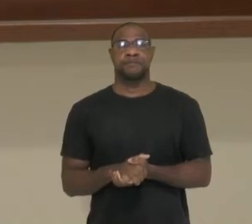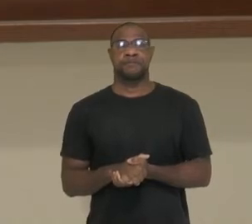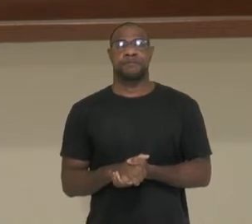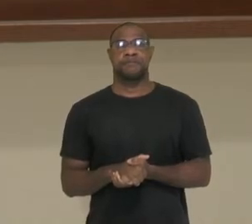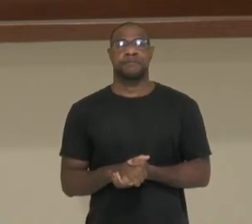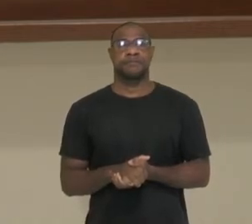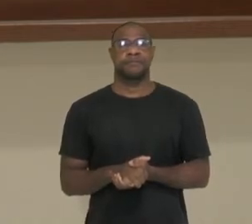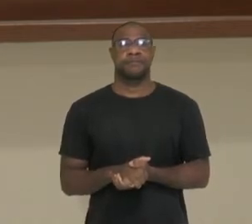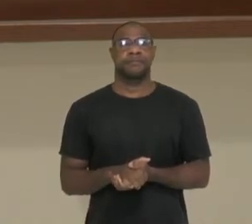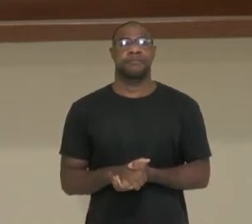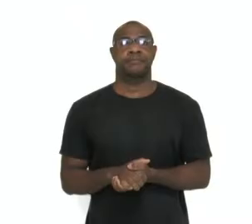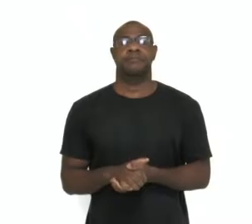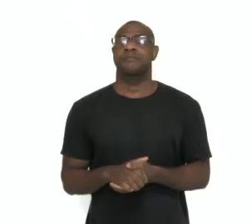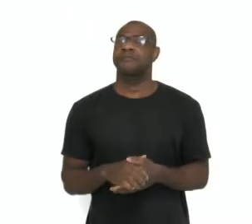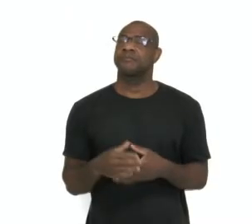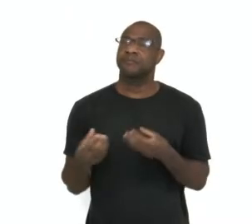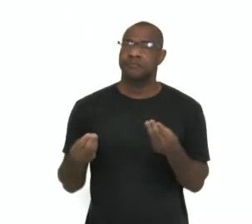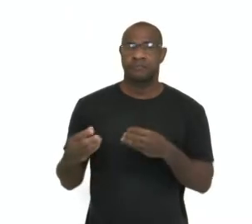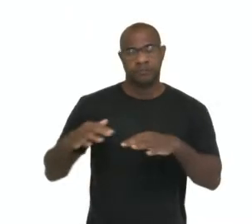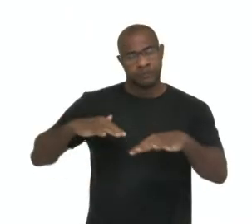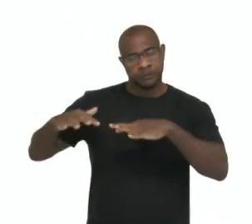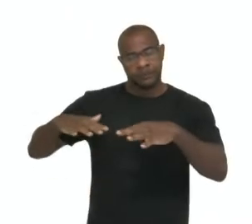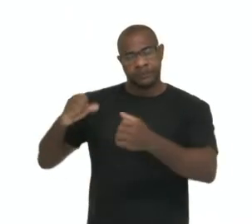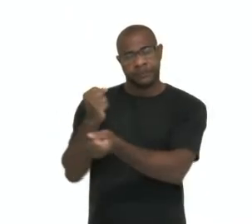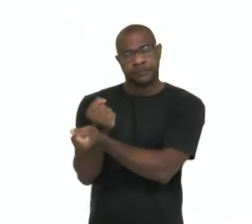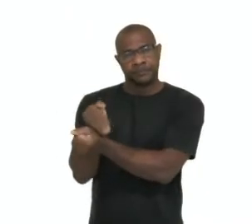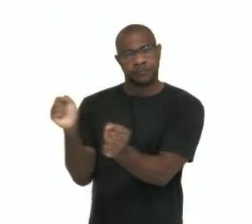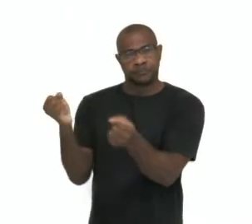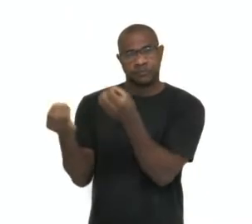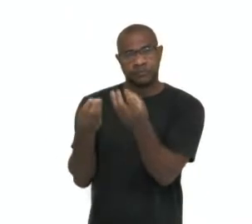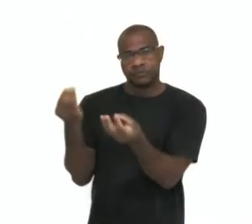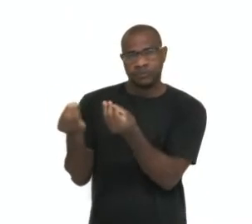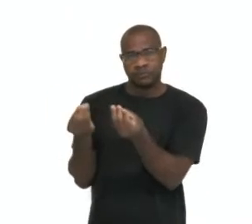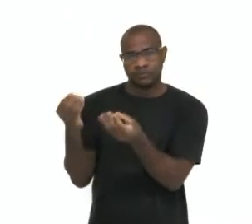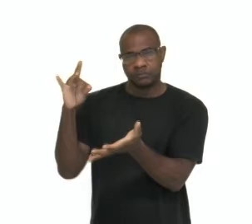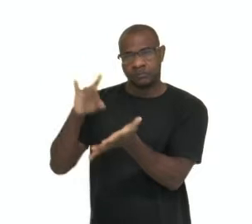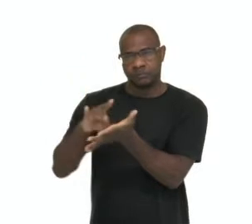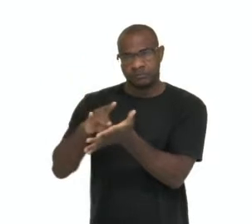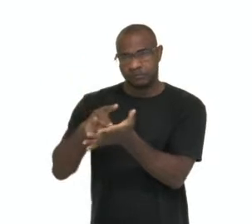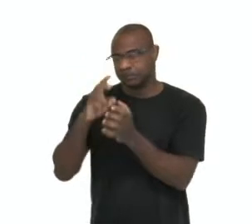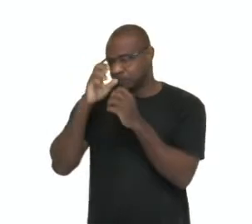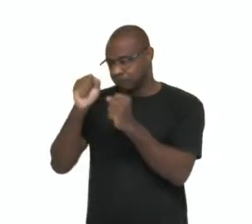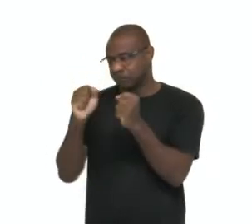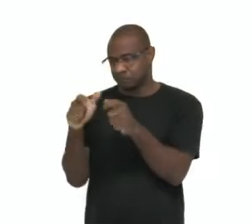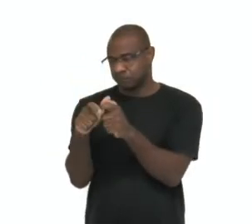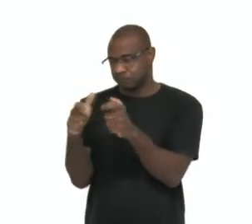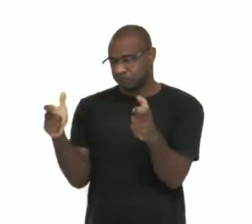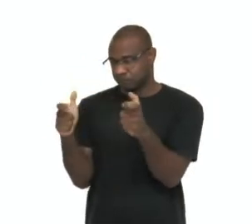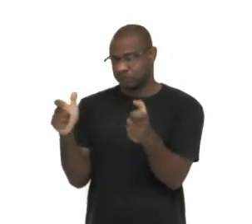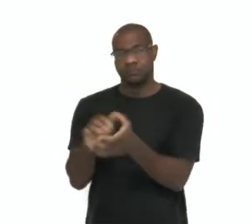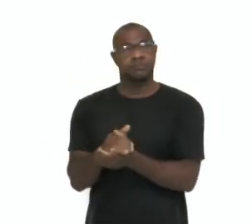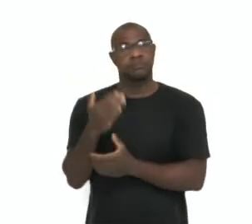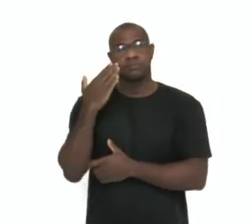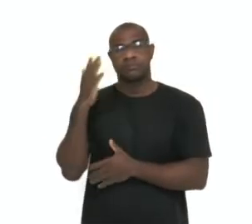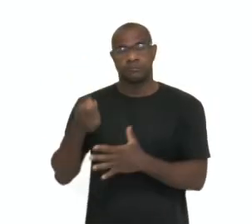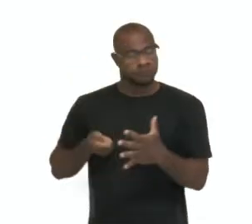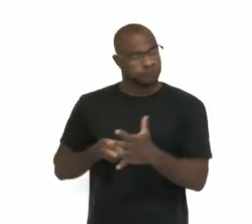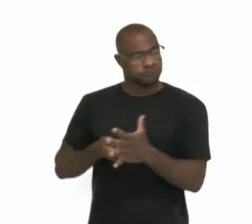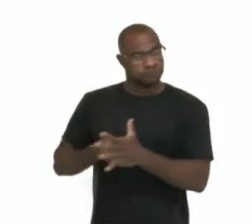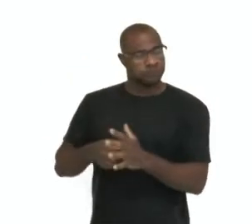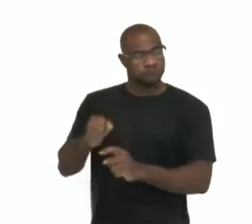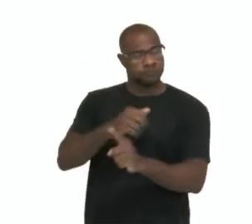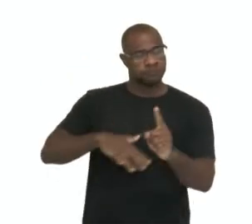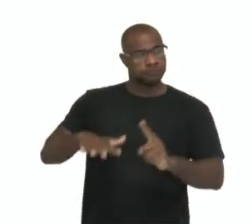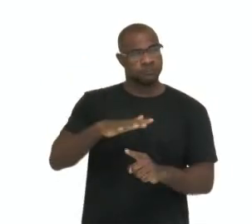Bom, se intensifica o movimento abolicionista. Ali na década, mais ou menos de 1880, a pressão da sociedade